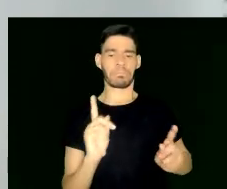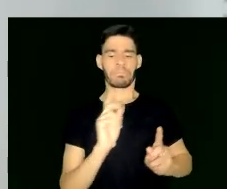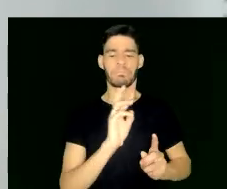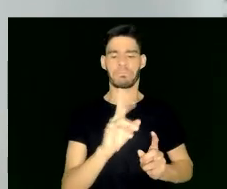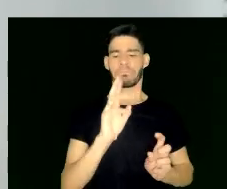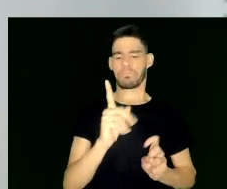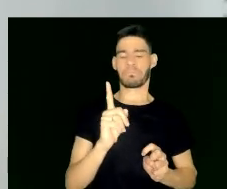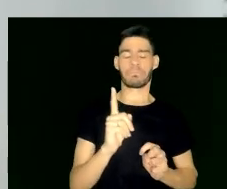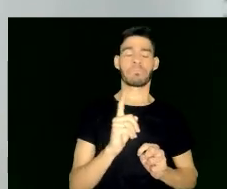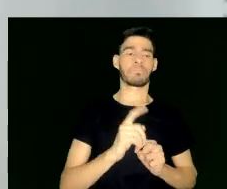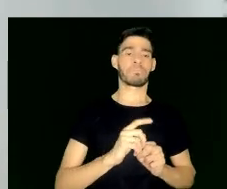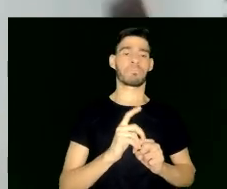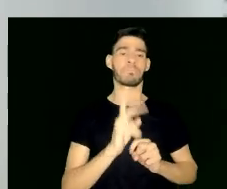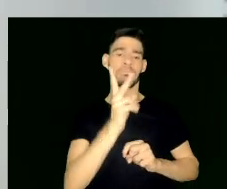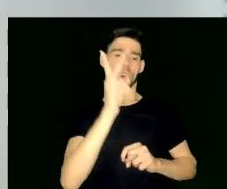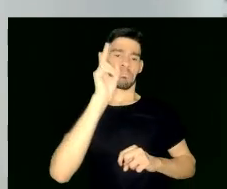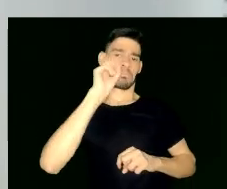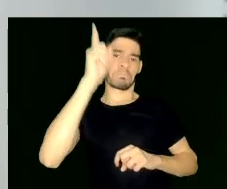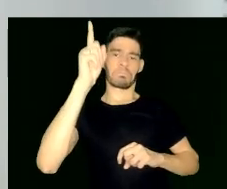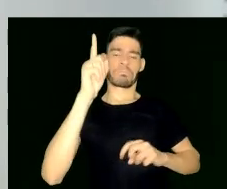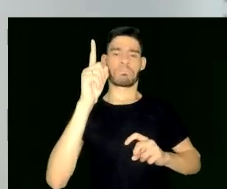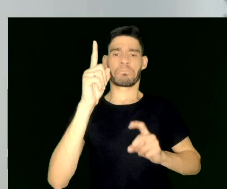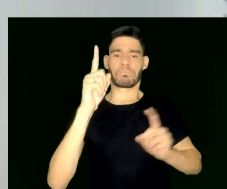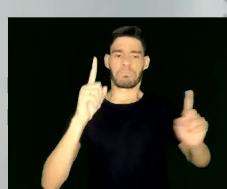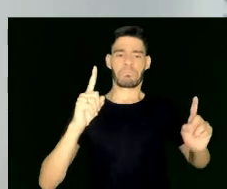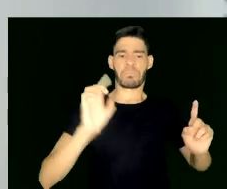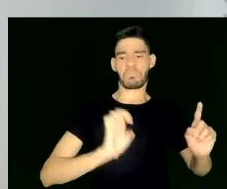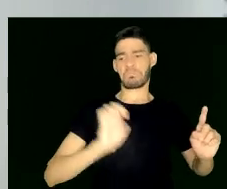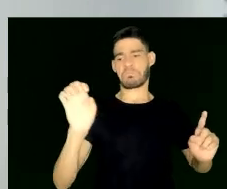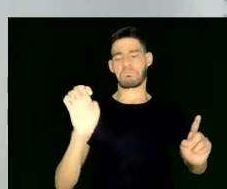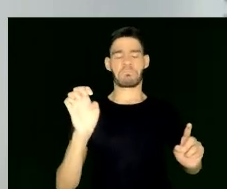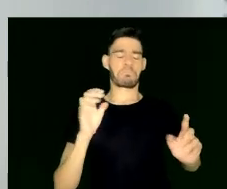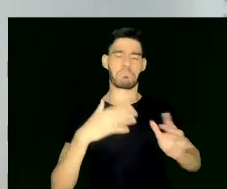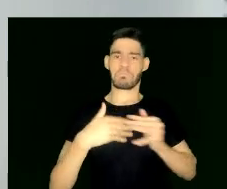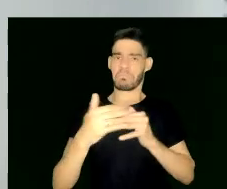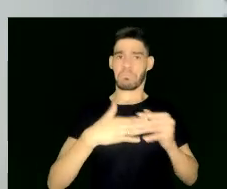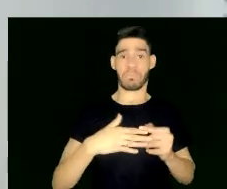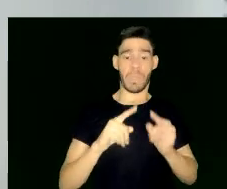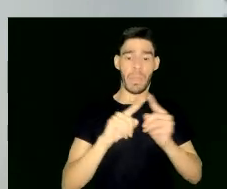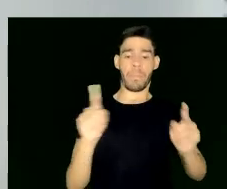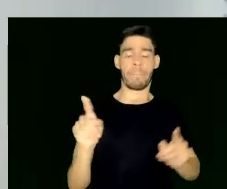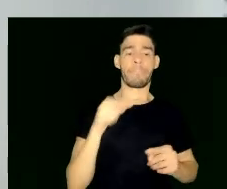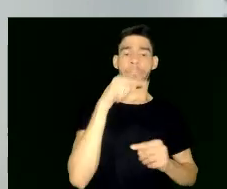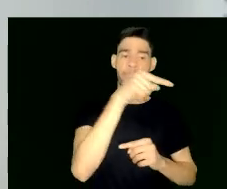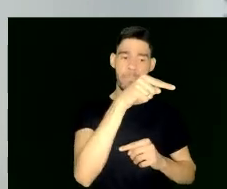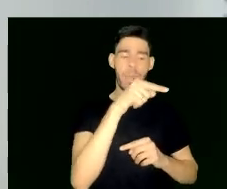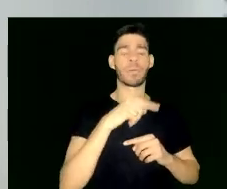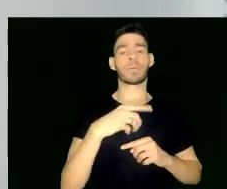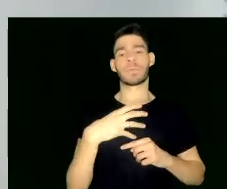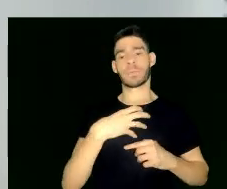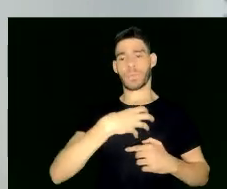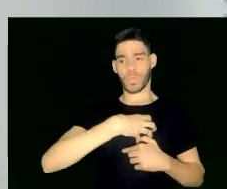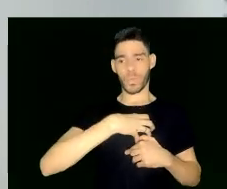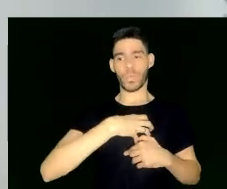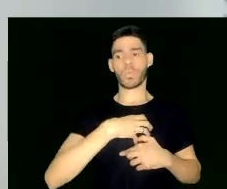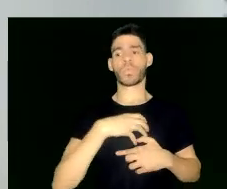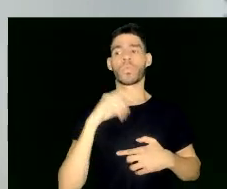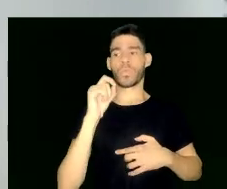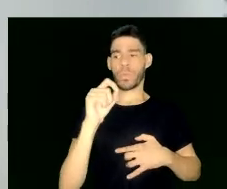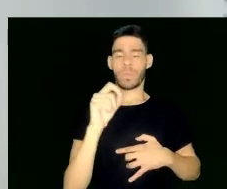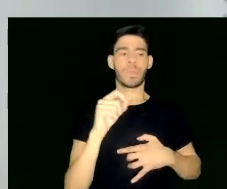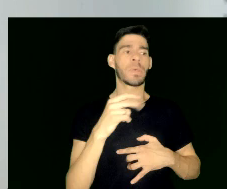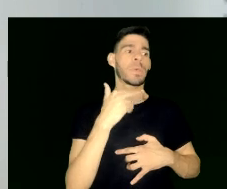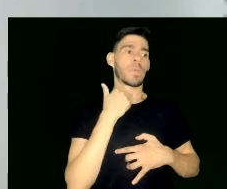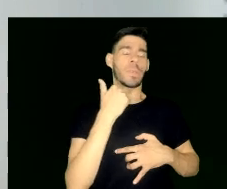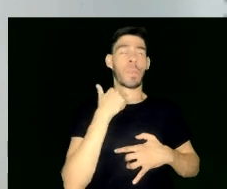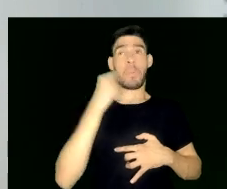solapar as escolhas legítimas, ainda que de ideologia de direita ou de esquerda. Agora, essa atuação